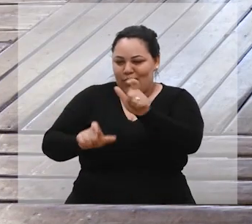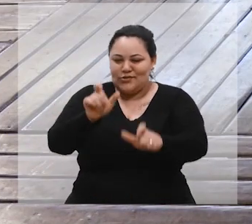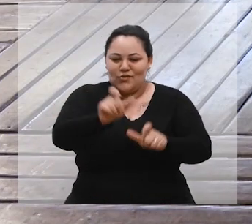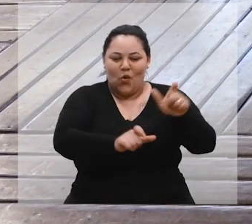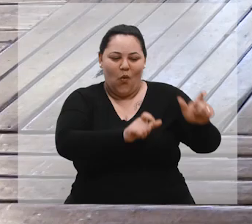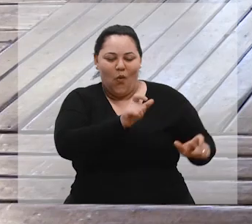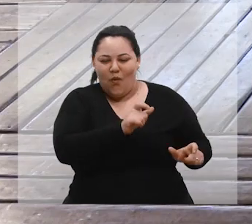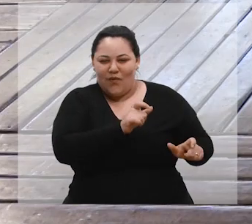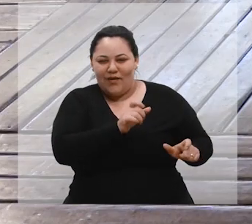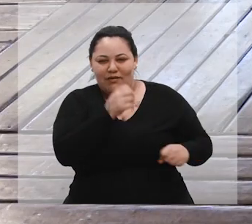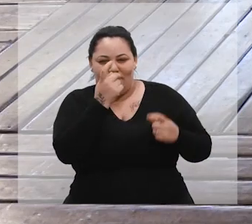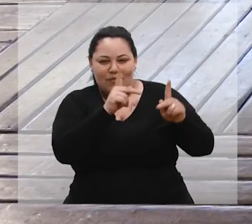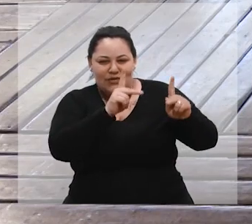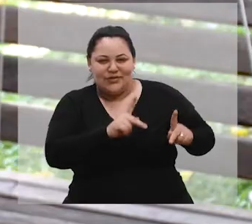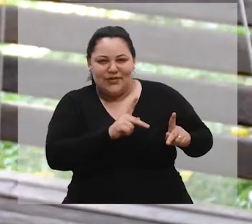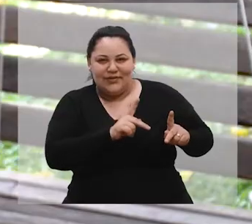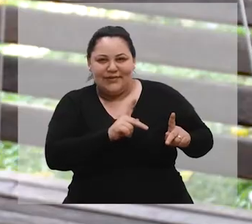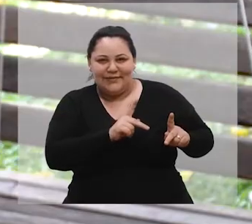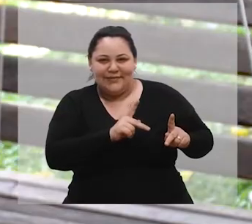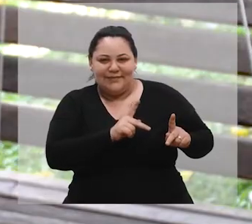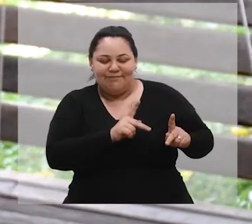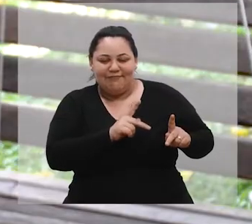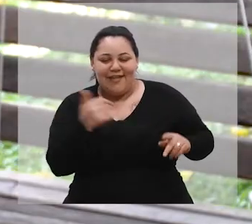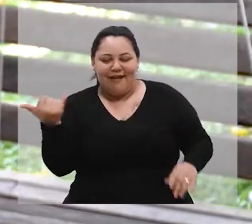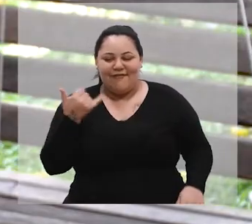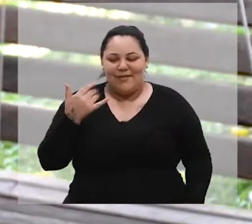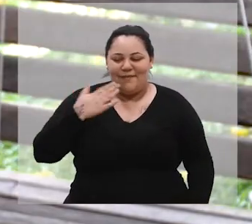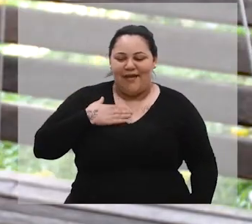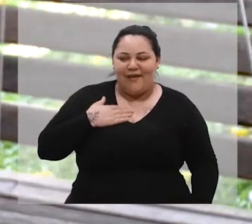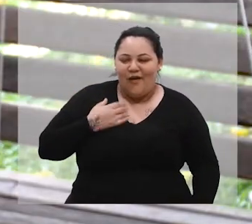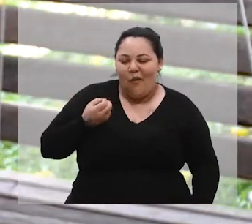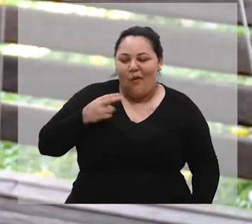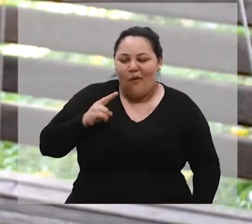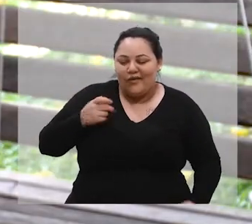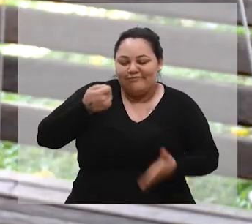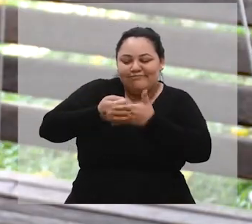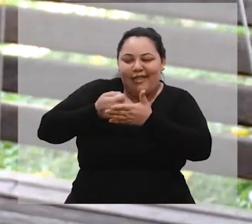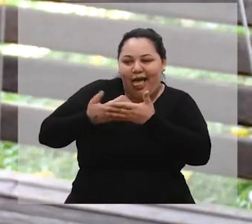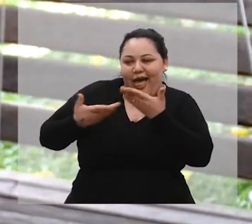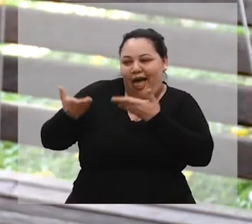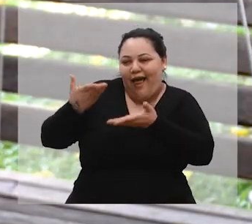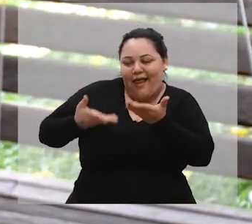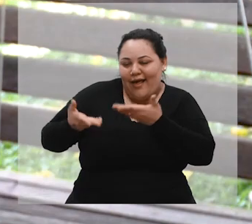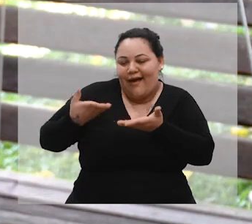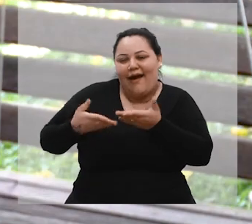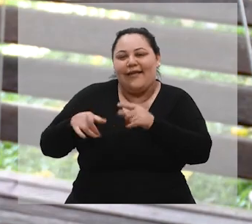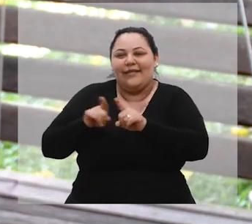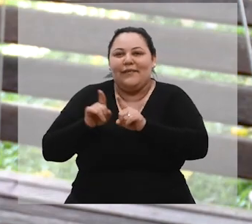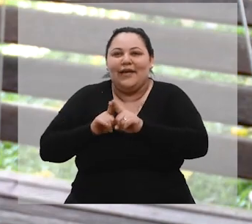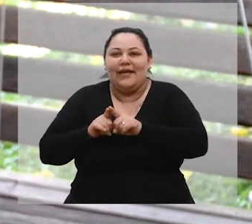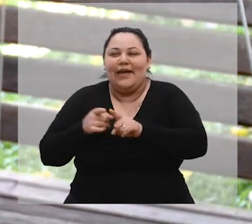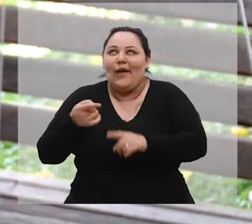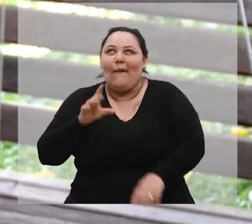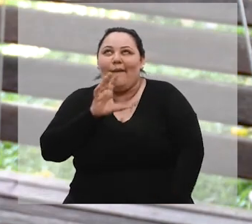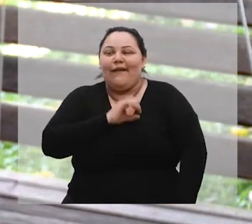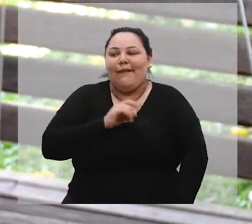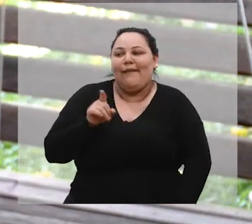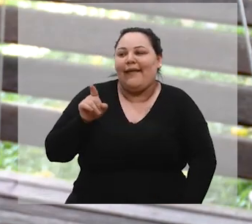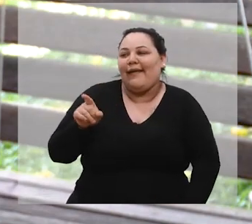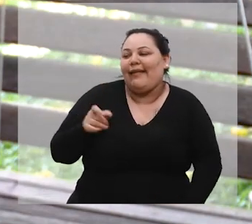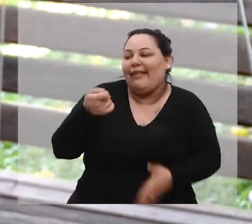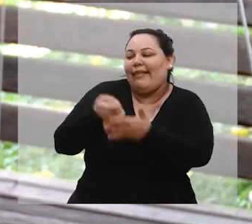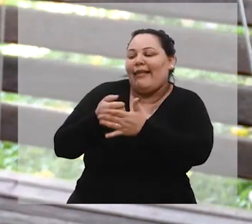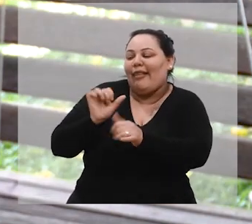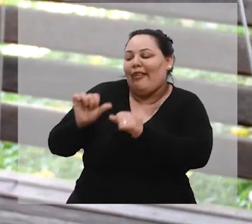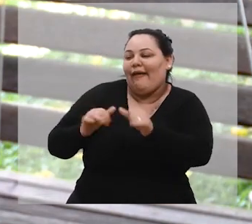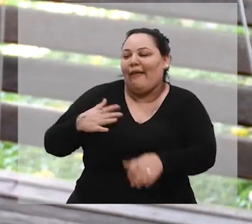alguém que nos molda a personalidade, que nos diz o que fazer, ou que a gente tenta agradar, né? Então a gente, né, se apaixona, tenta ser o que a pessoa